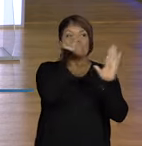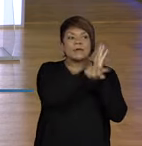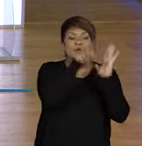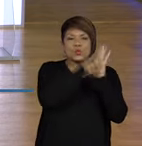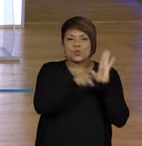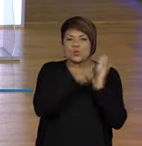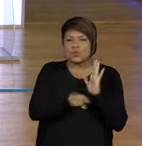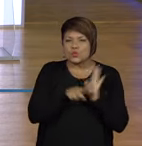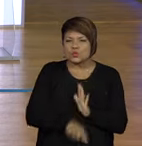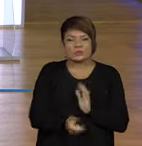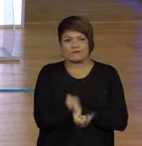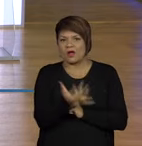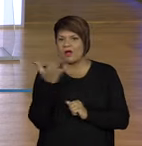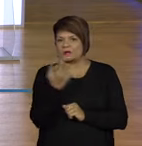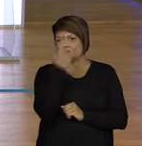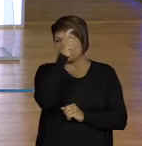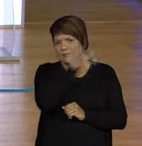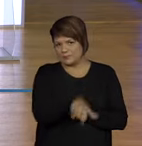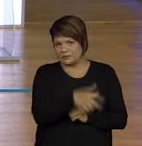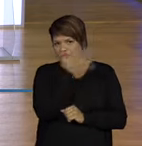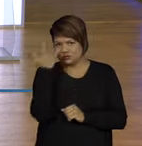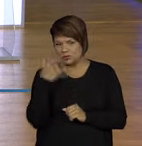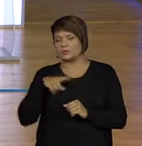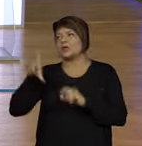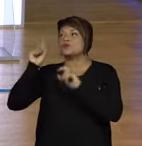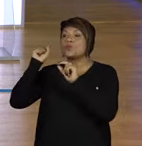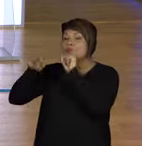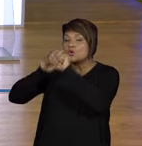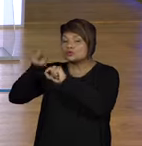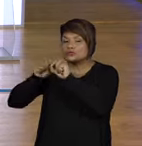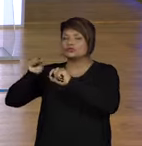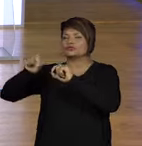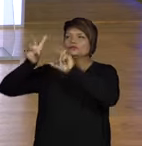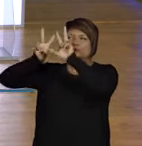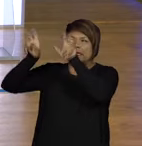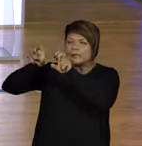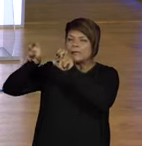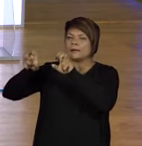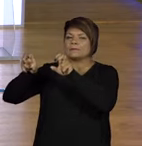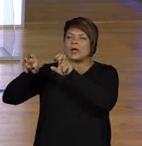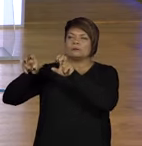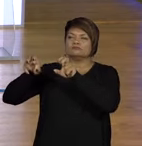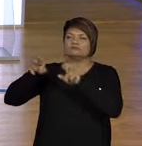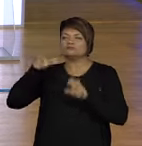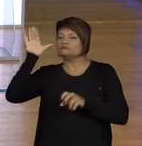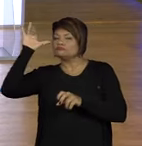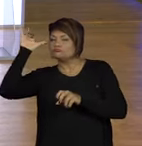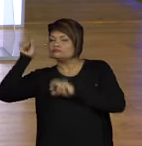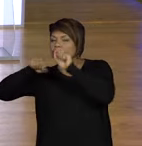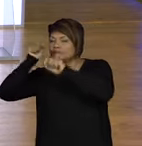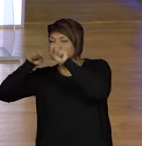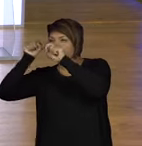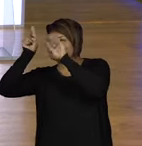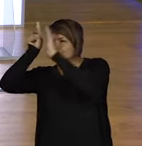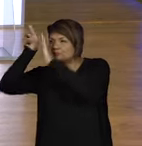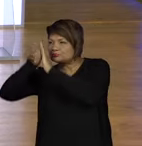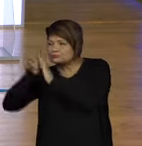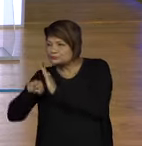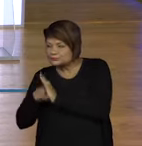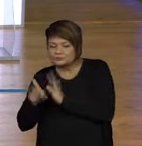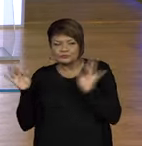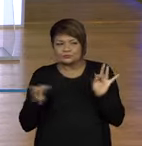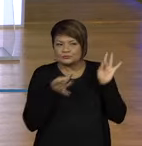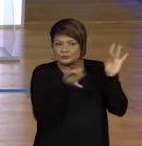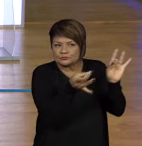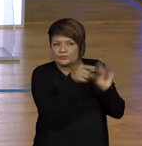direcionada a uma pessoa. Geralmente tem um tema, tem um motivo para você estar direcionando essas perguntas para essa pessoa. Então, eu